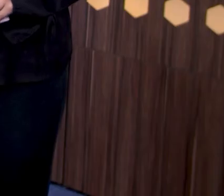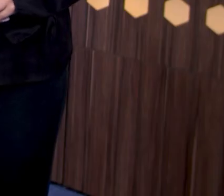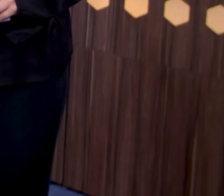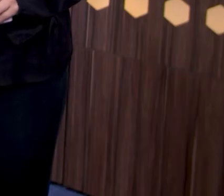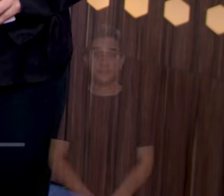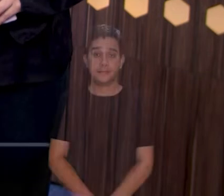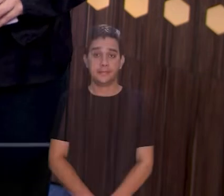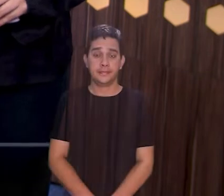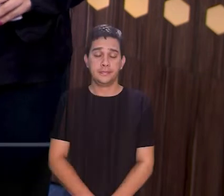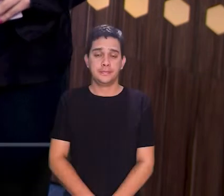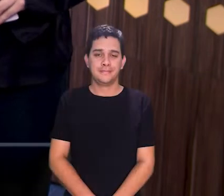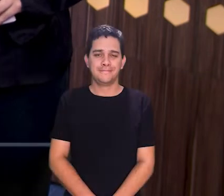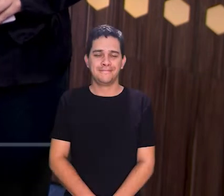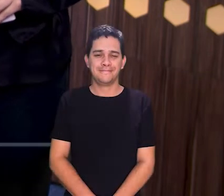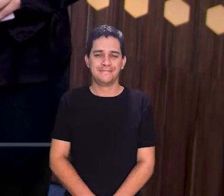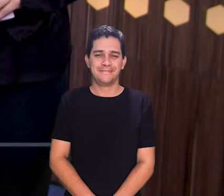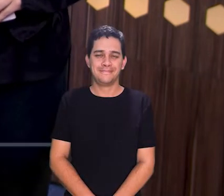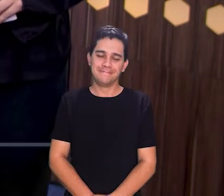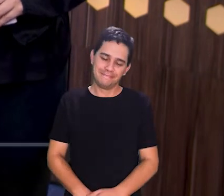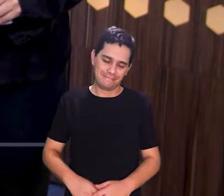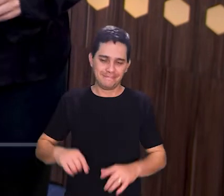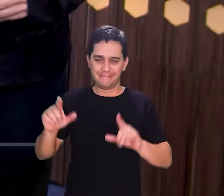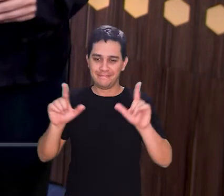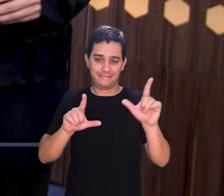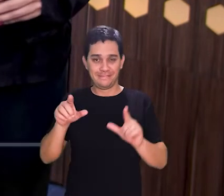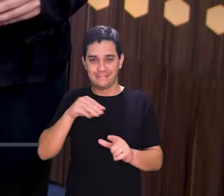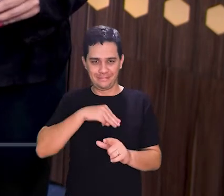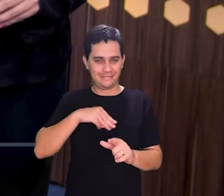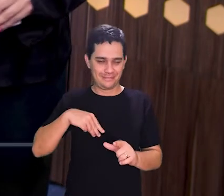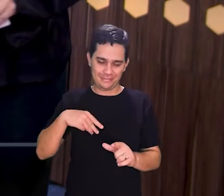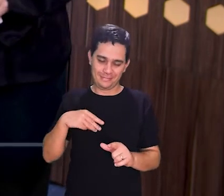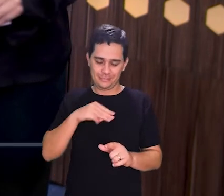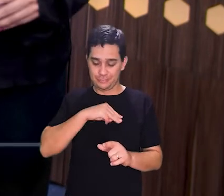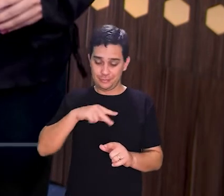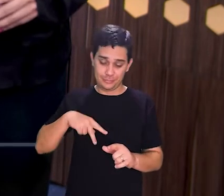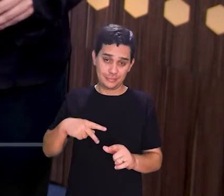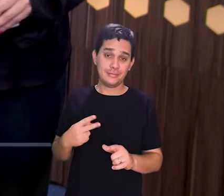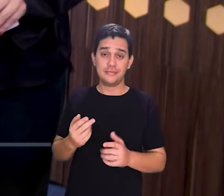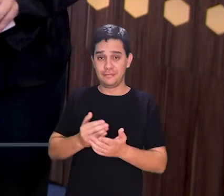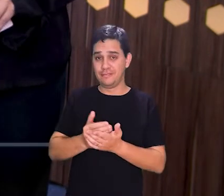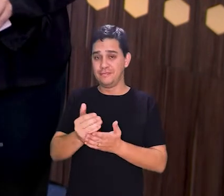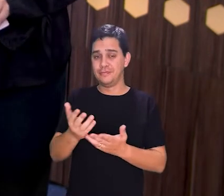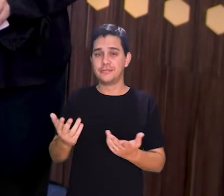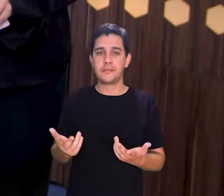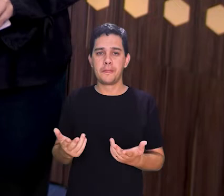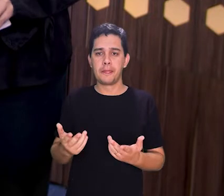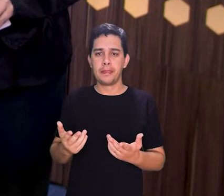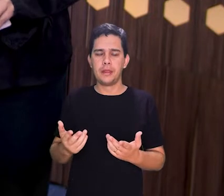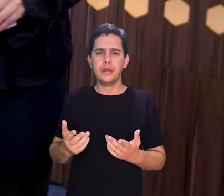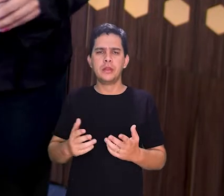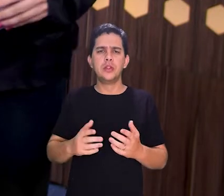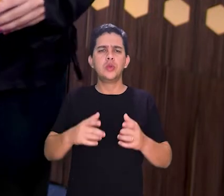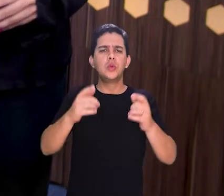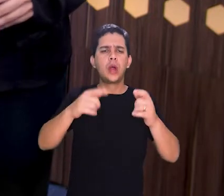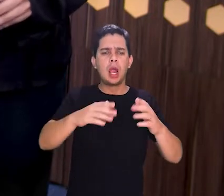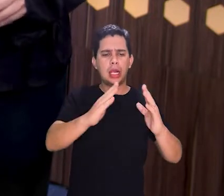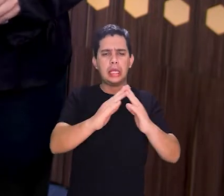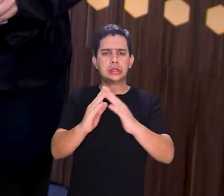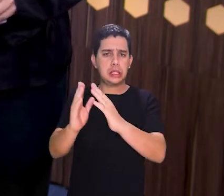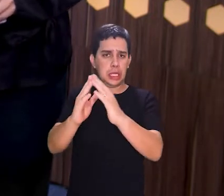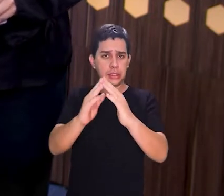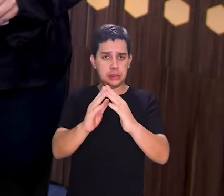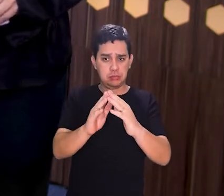O MP Cidadão está de volta. Para verificar pontos não cobertos pelas câmeras de monitoramento das unidades